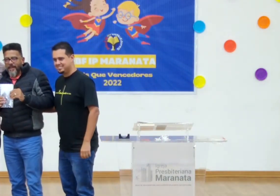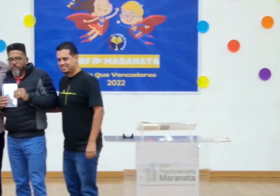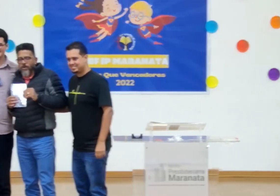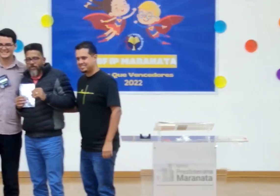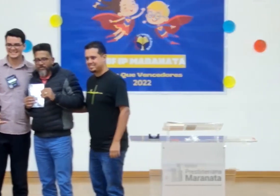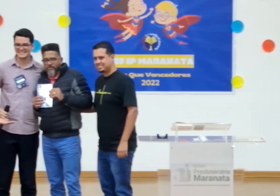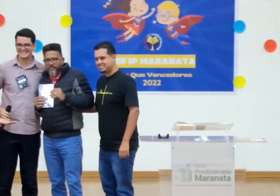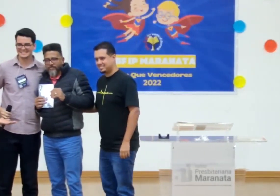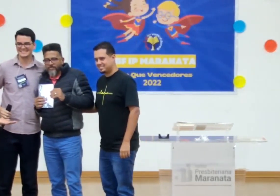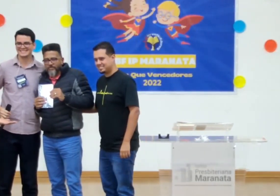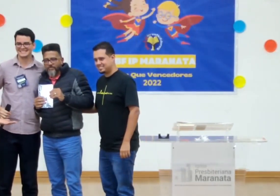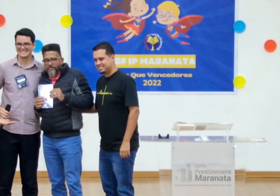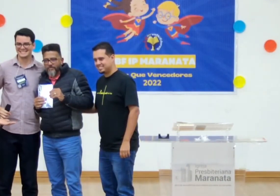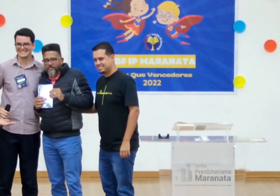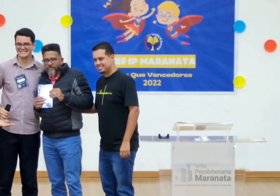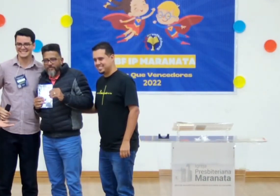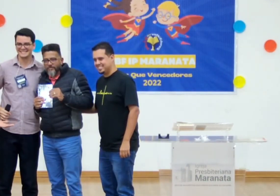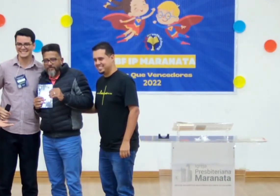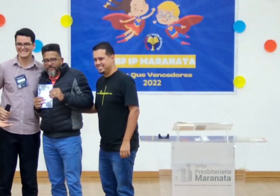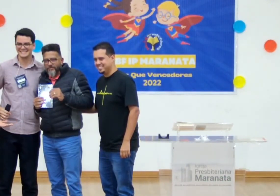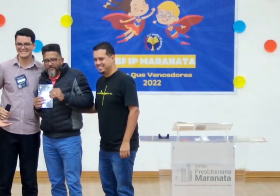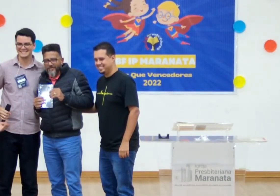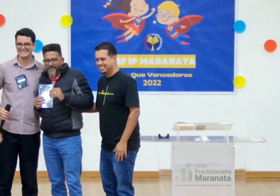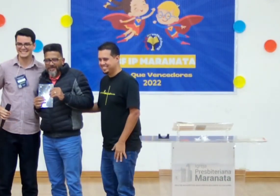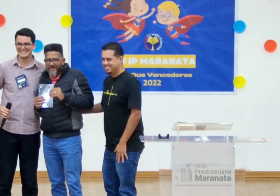Que é LeBron.